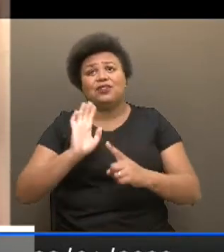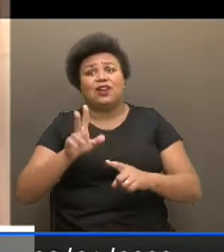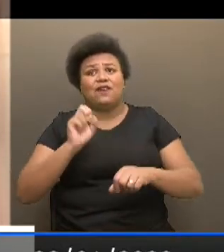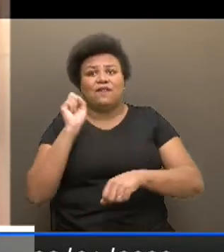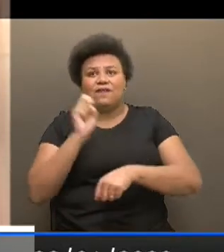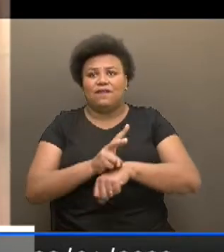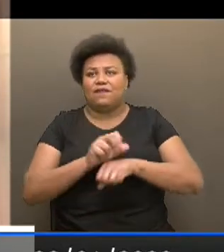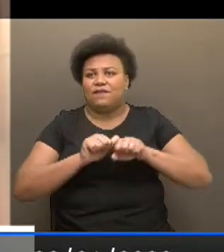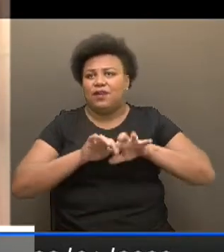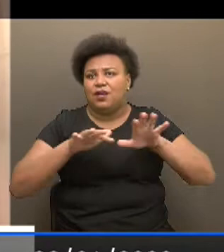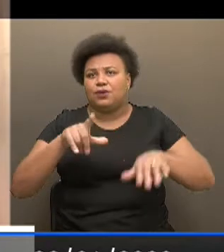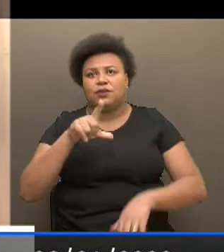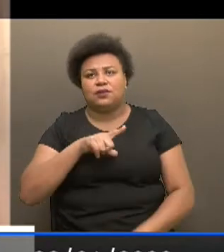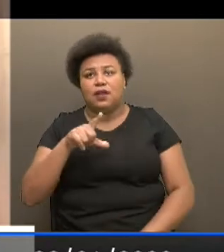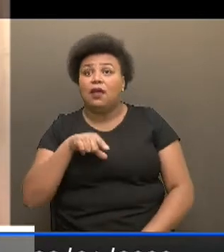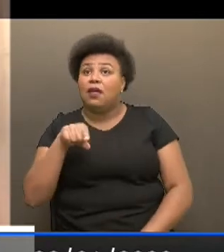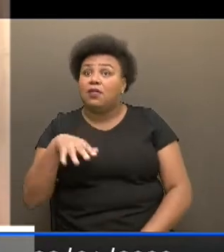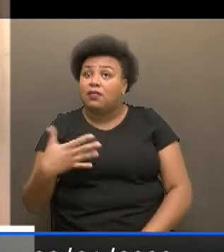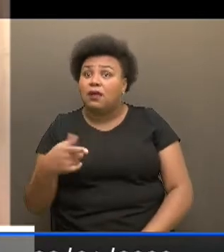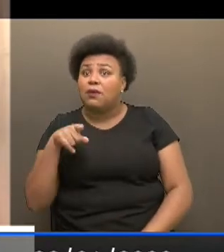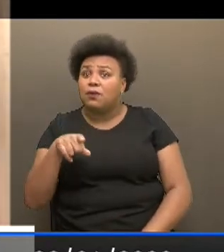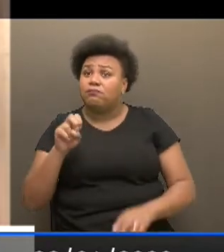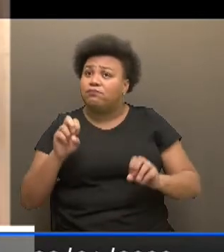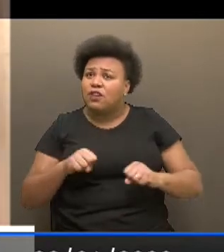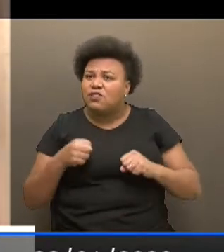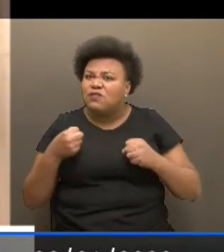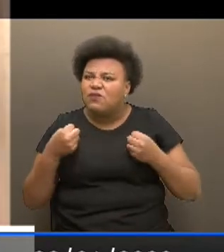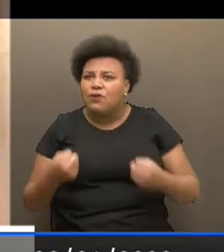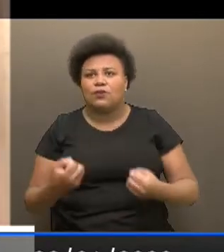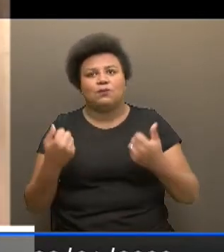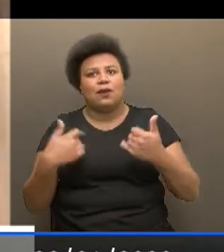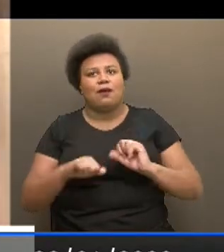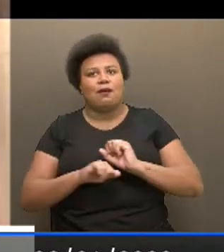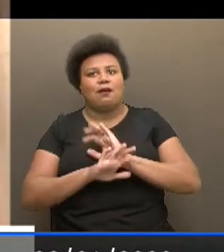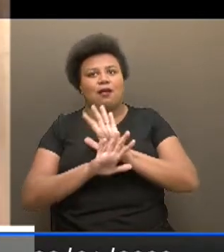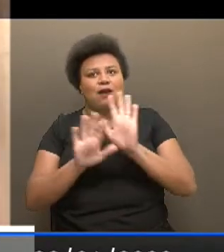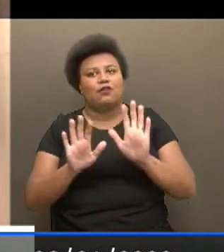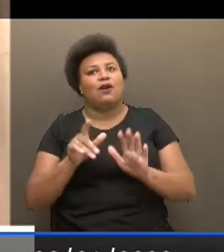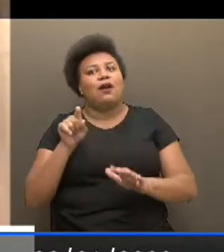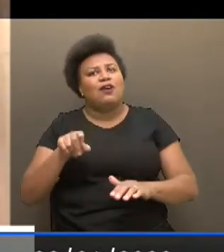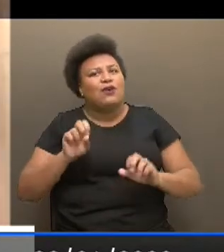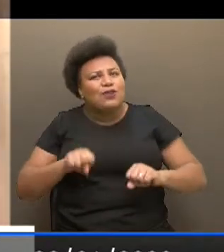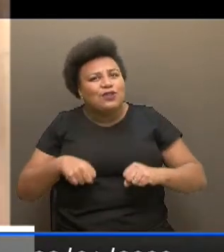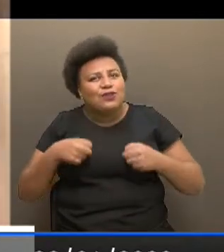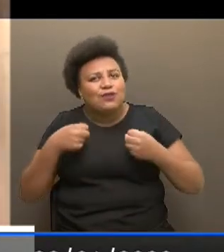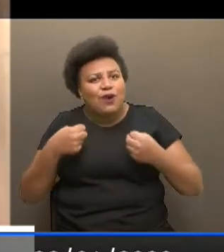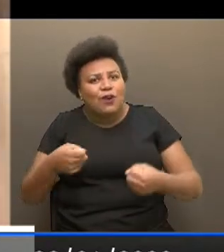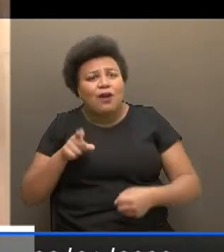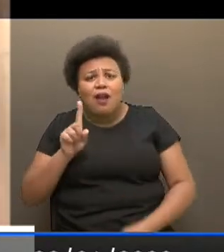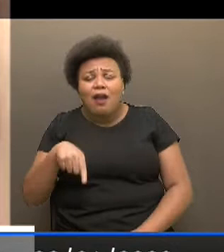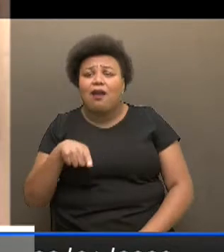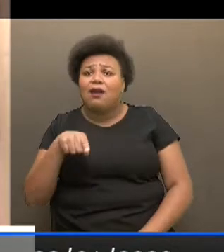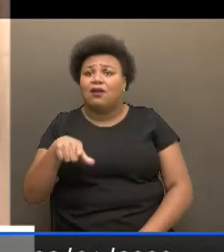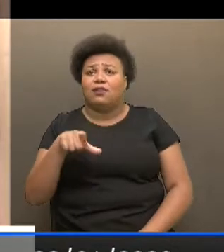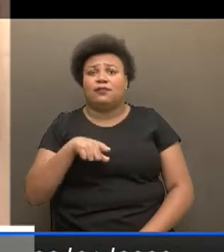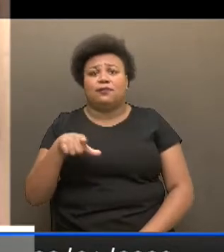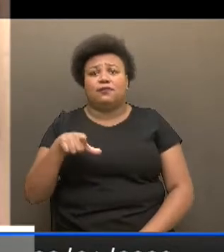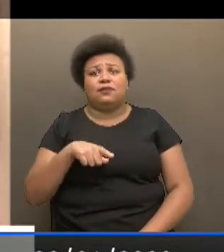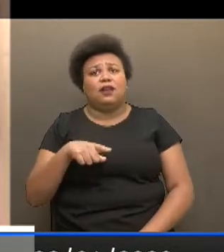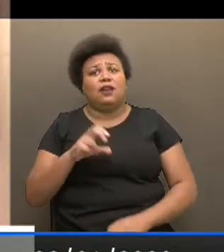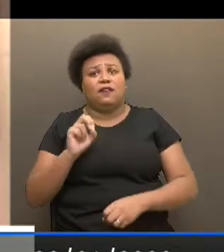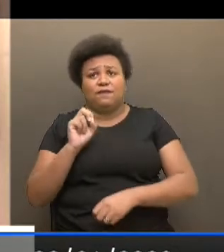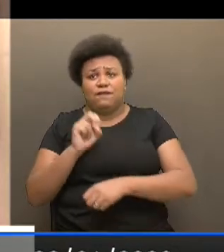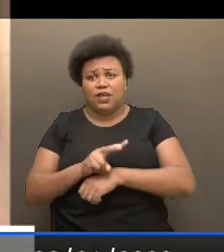si. Então, o nosso esforço, fique bem claro, para todos é esse mesmo. Ter o